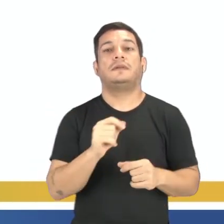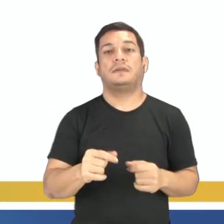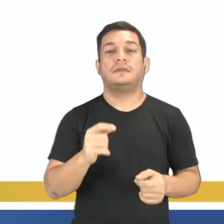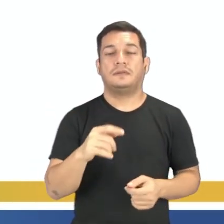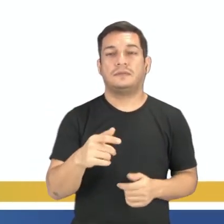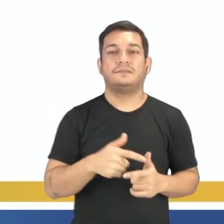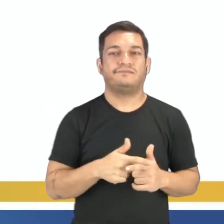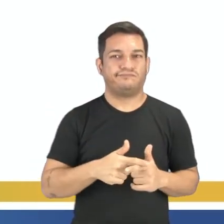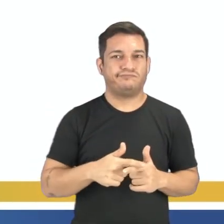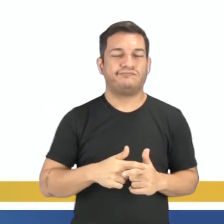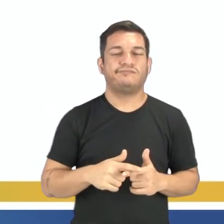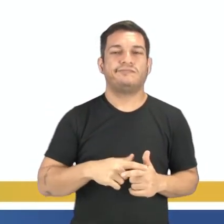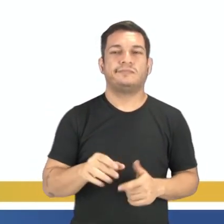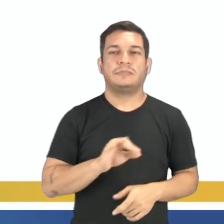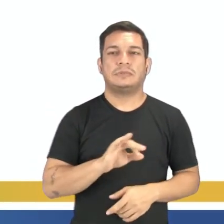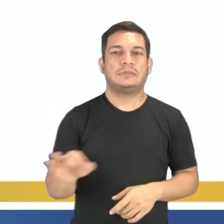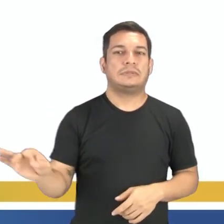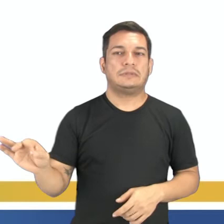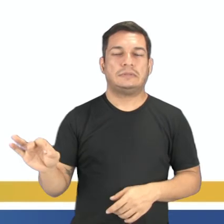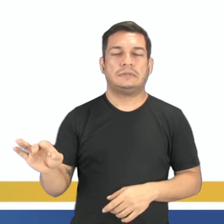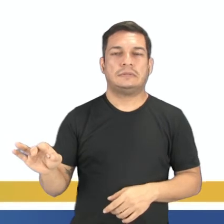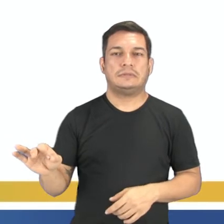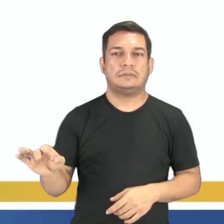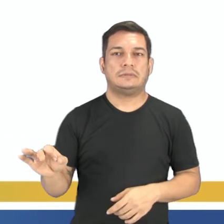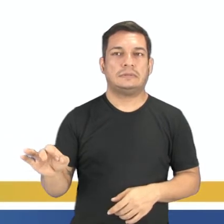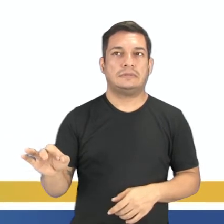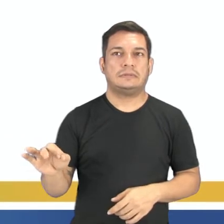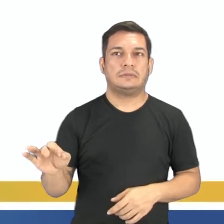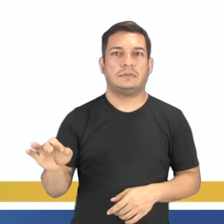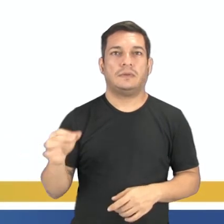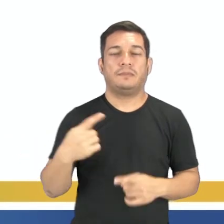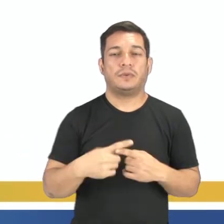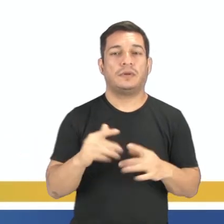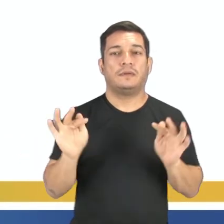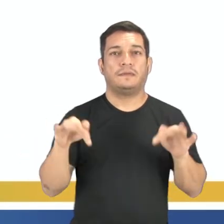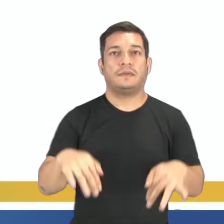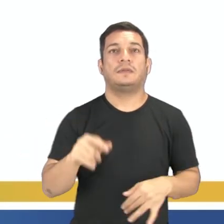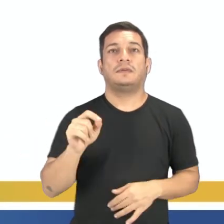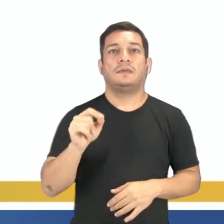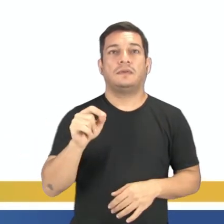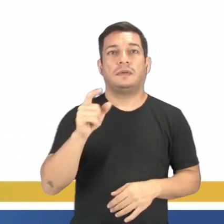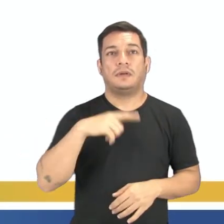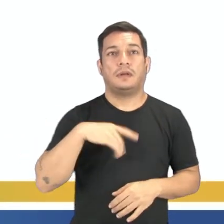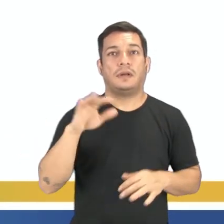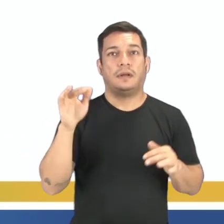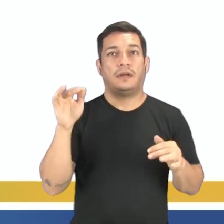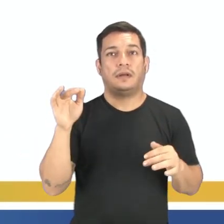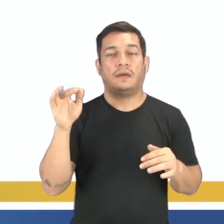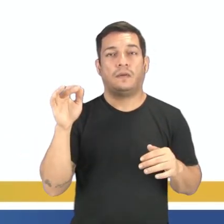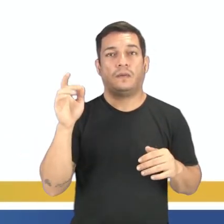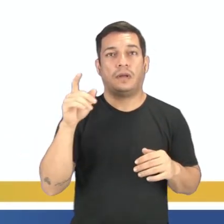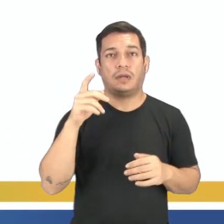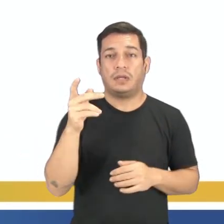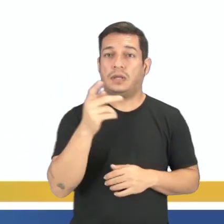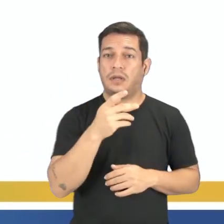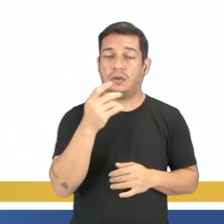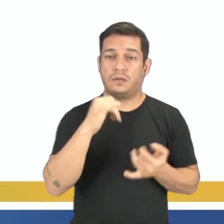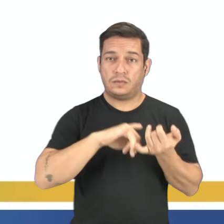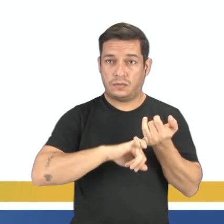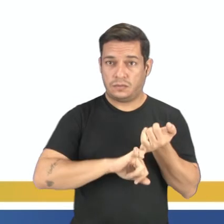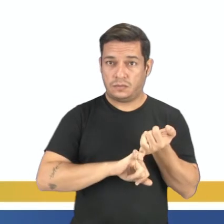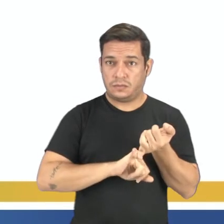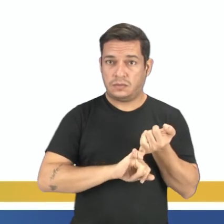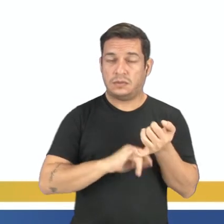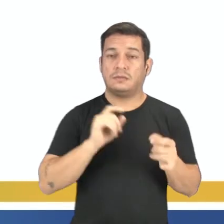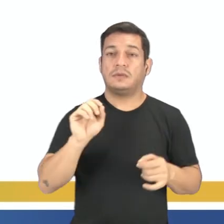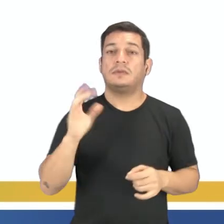trágica, né? Nós temos até uma explicação. Pois o final é o extremo oposto de feliz, já que ambos os amantes